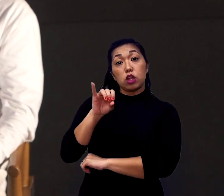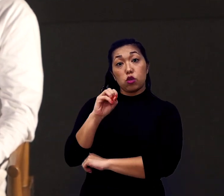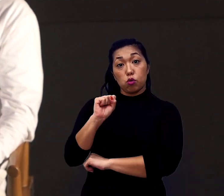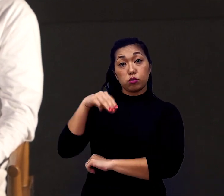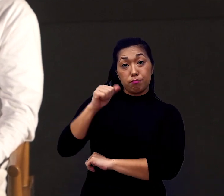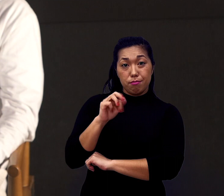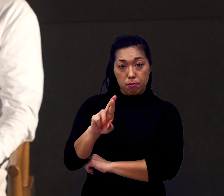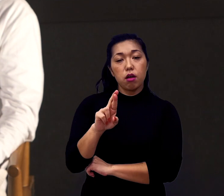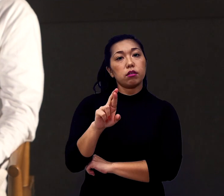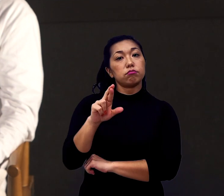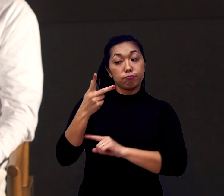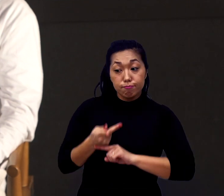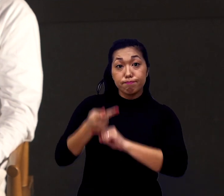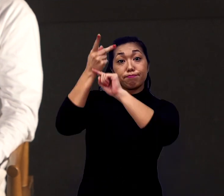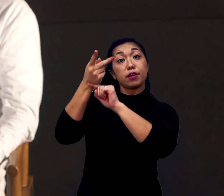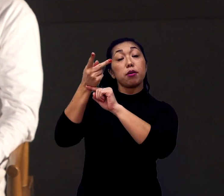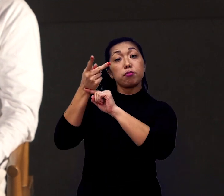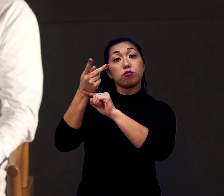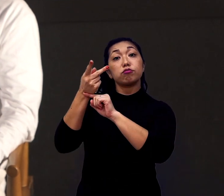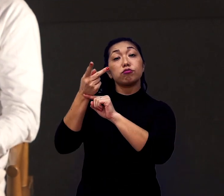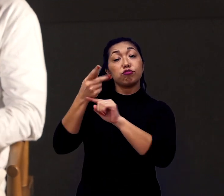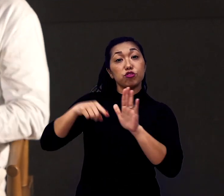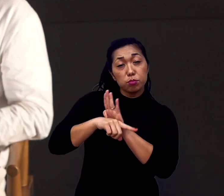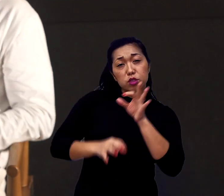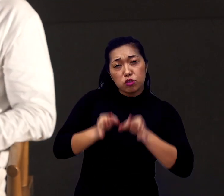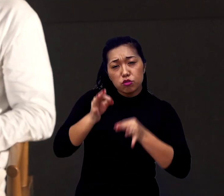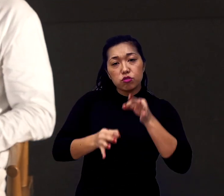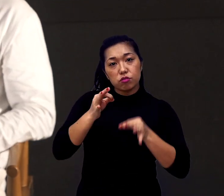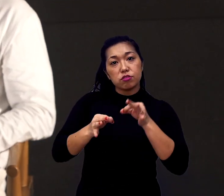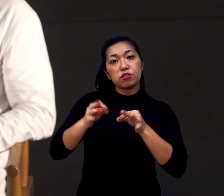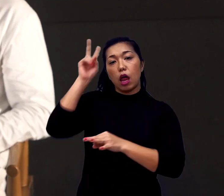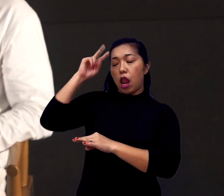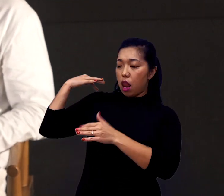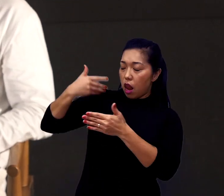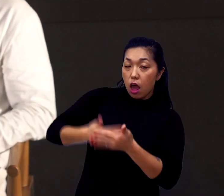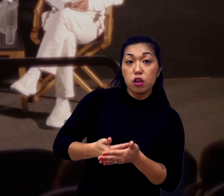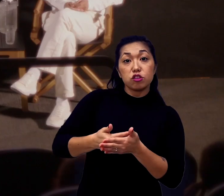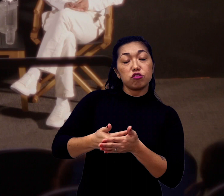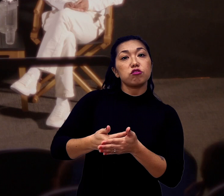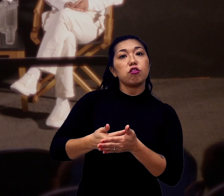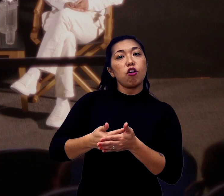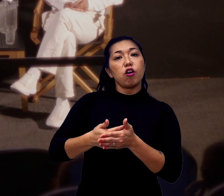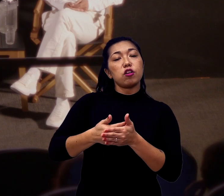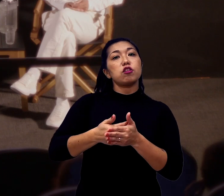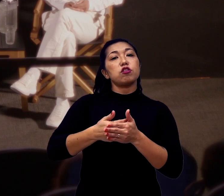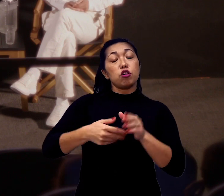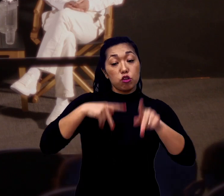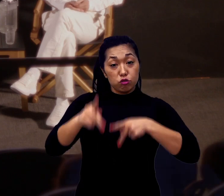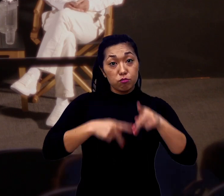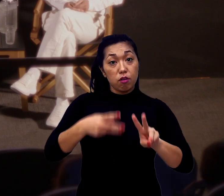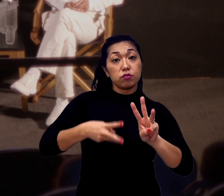um prêmio Esdras de ensino jurídico na proposta História do Direito, Meio Ambiente e Povos e Comunidades